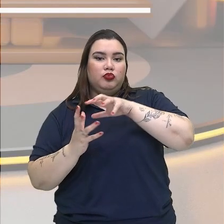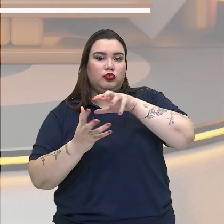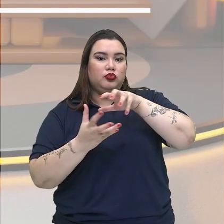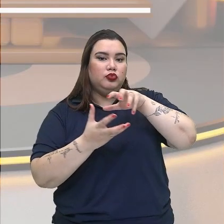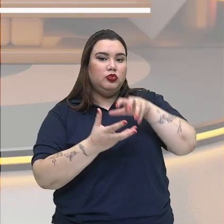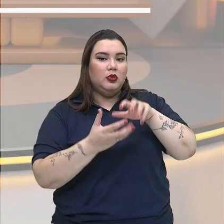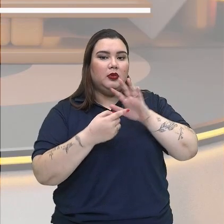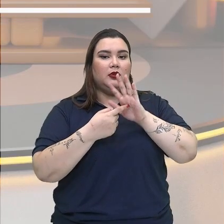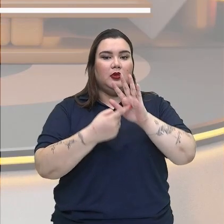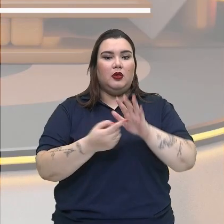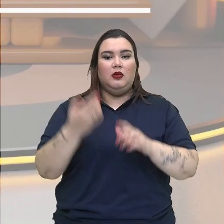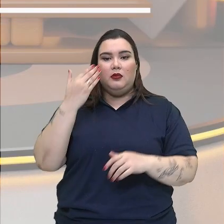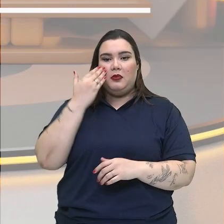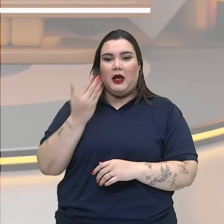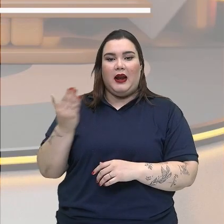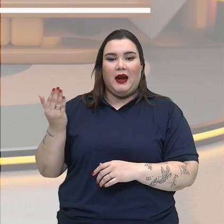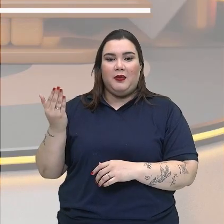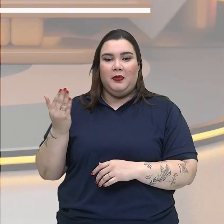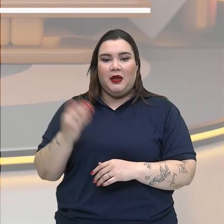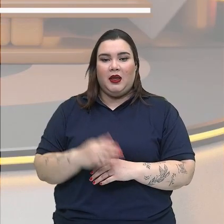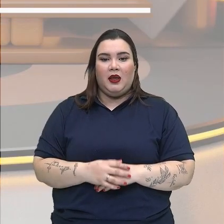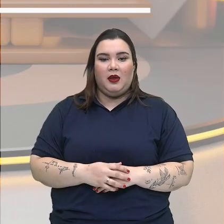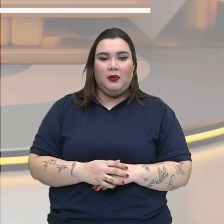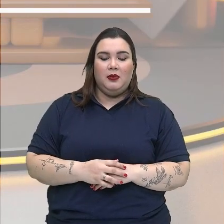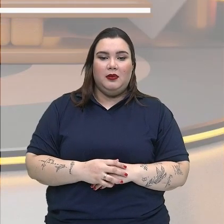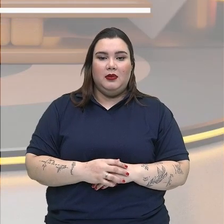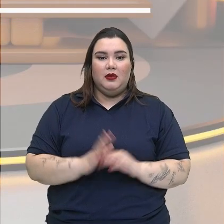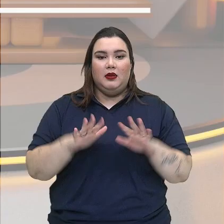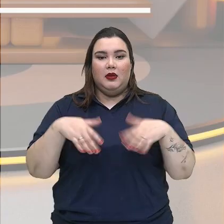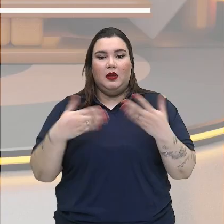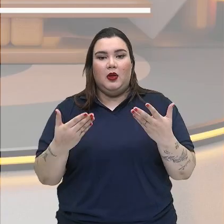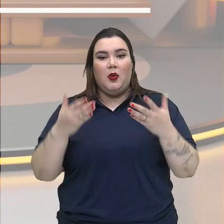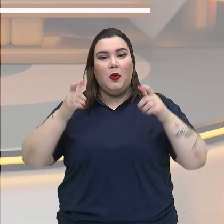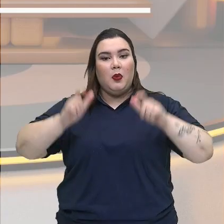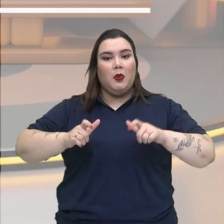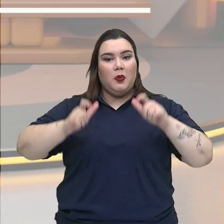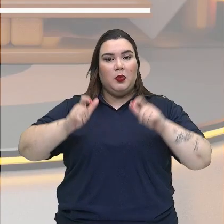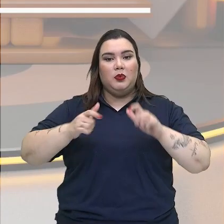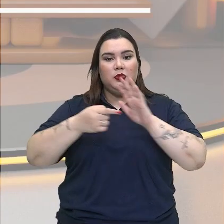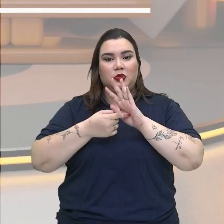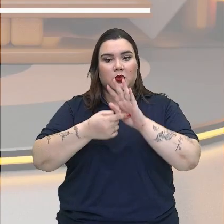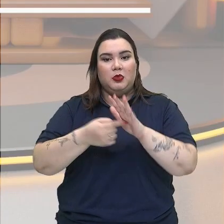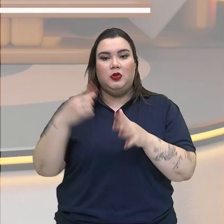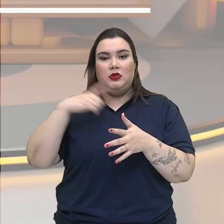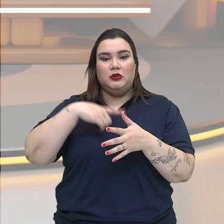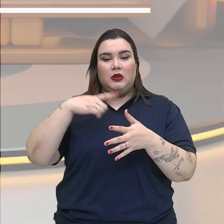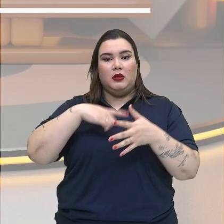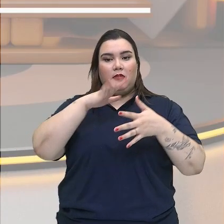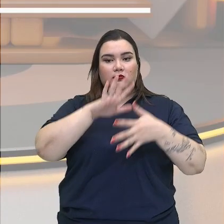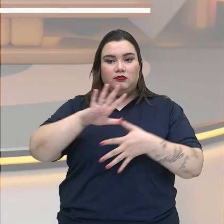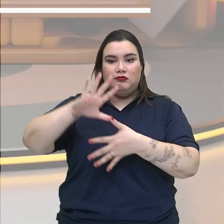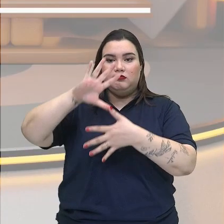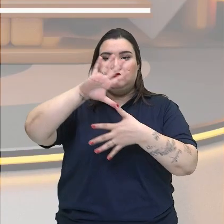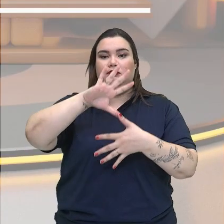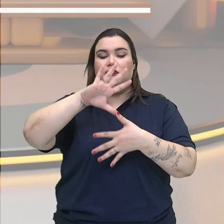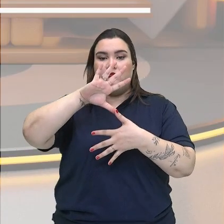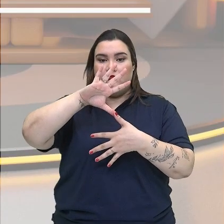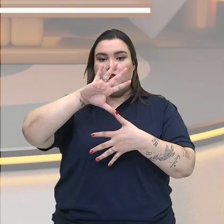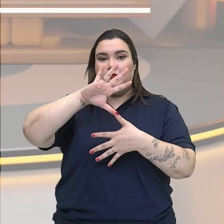ó, nessa outra parte do mundo aqui, ó, daqui para cá, no